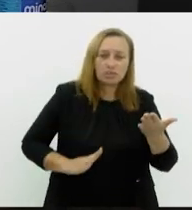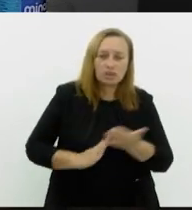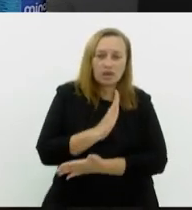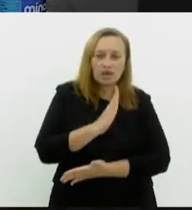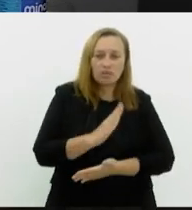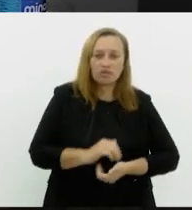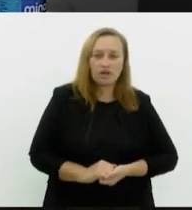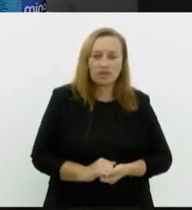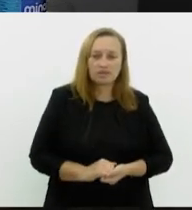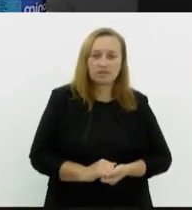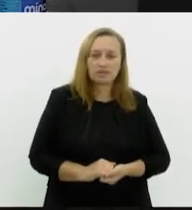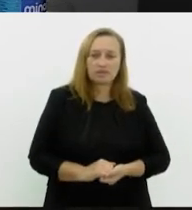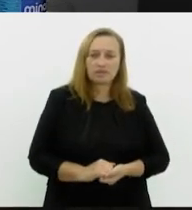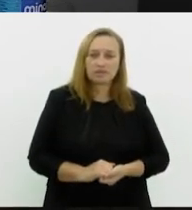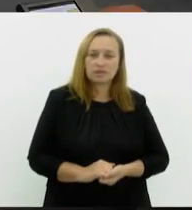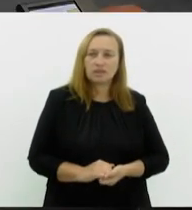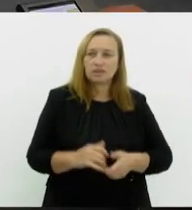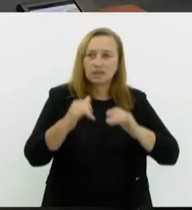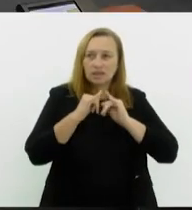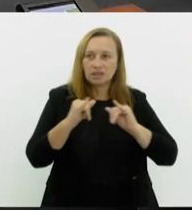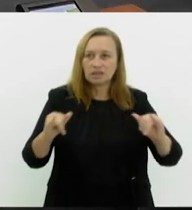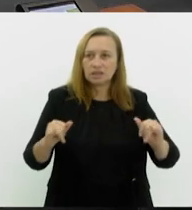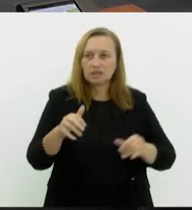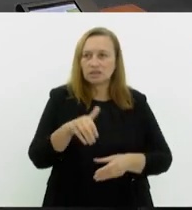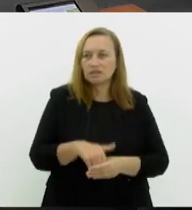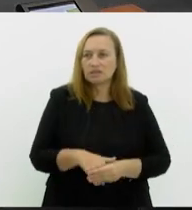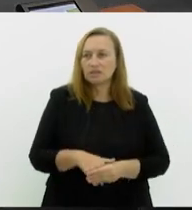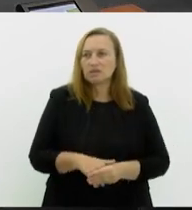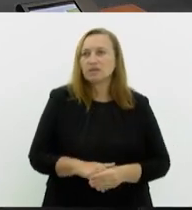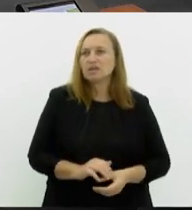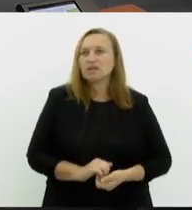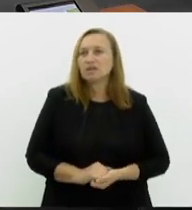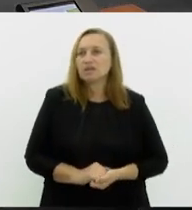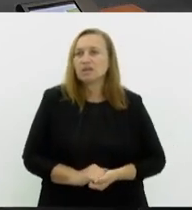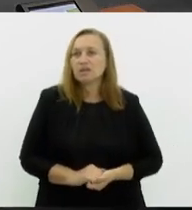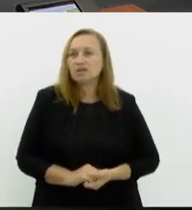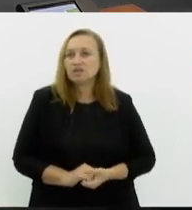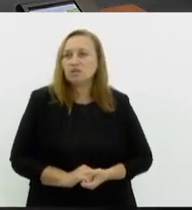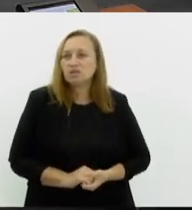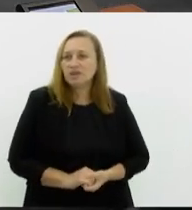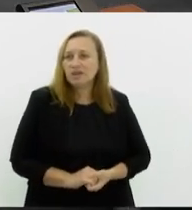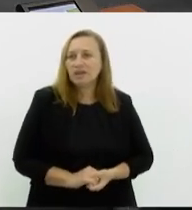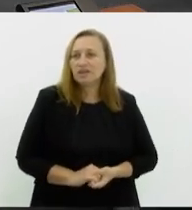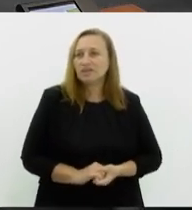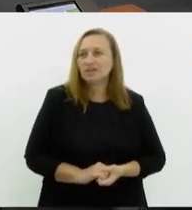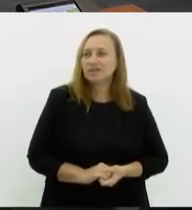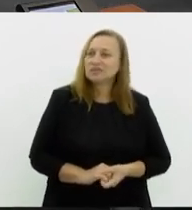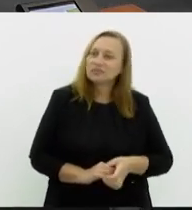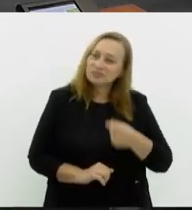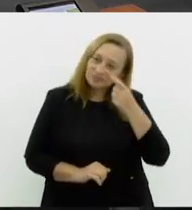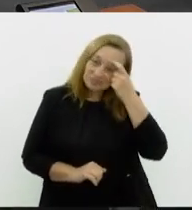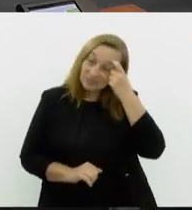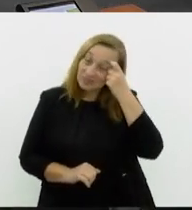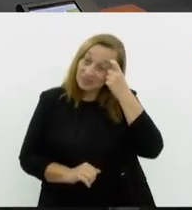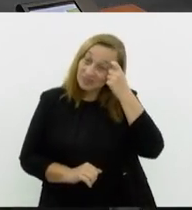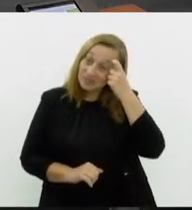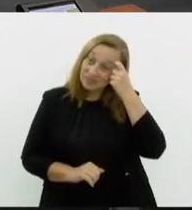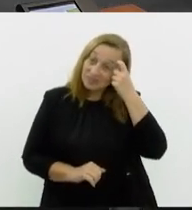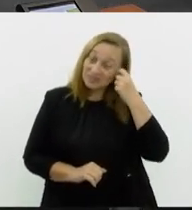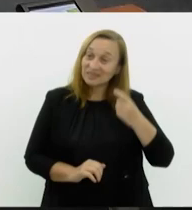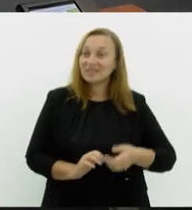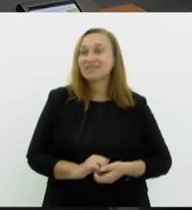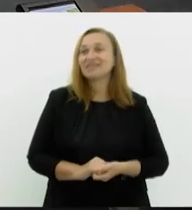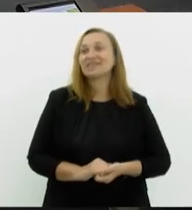estão, aprovado. Para a declaração, presidente. Vai autógrafo. Para a declaração, nosso nome do deputado, o deputado